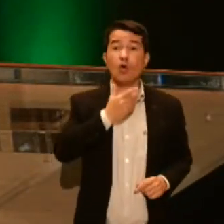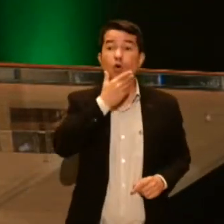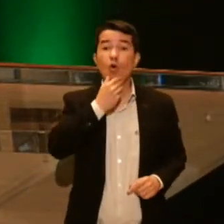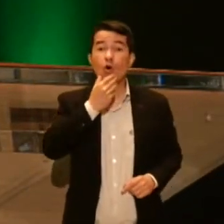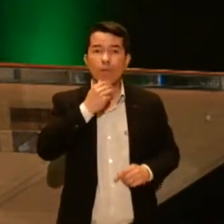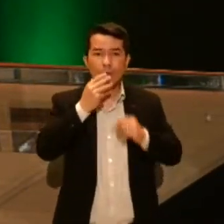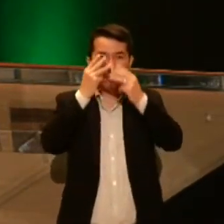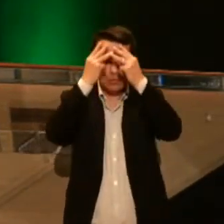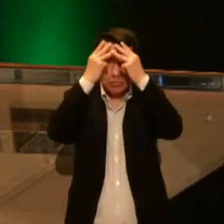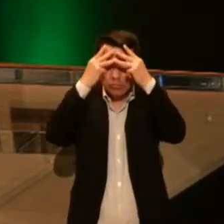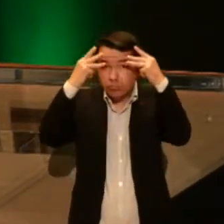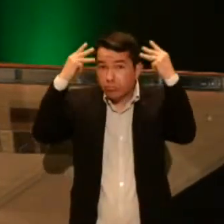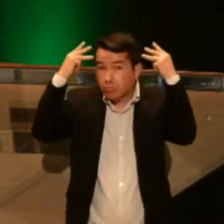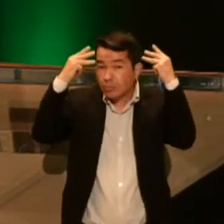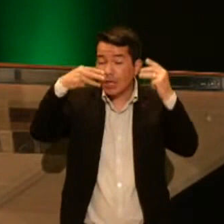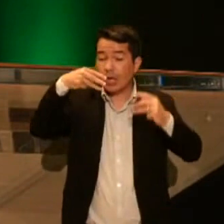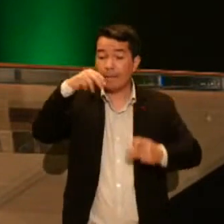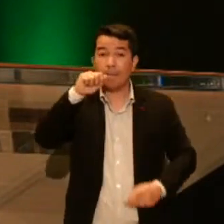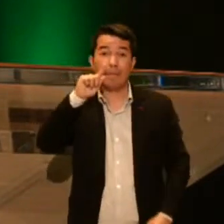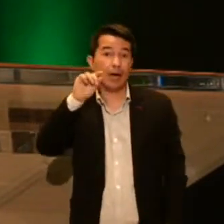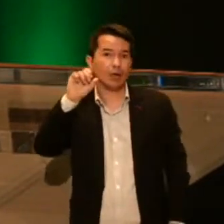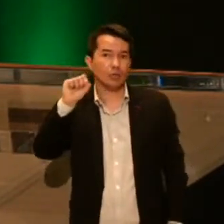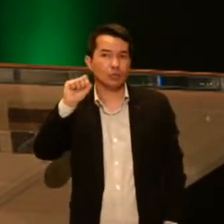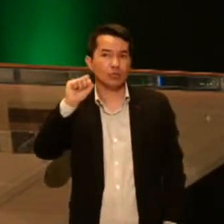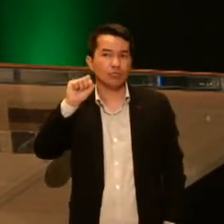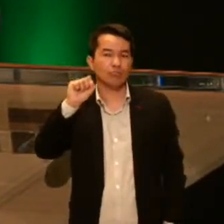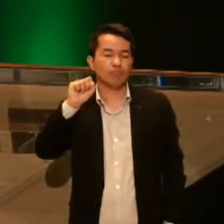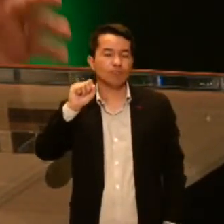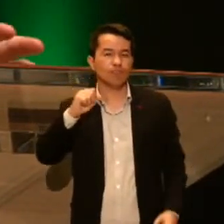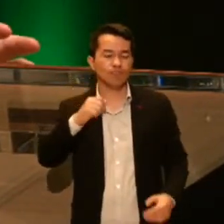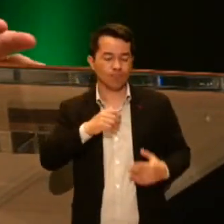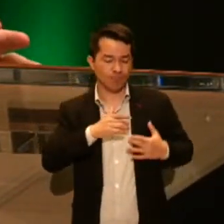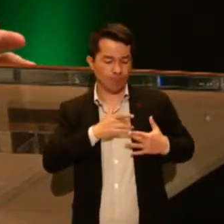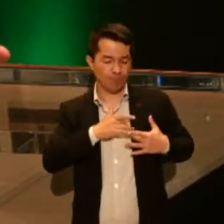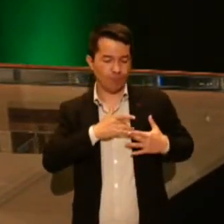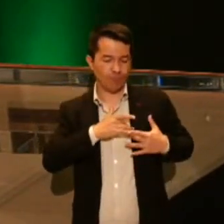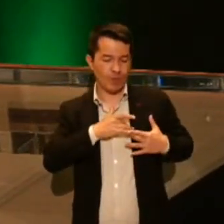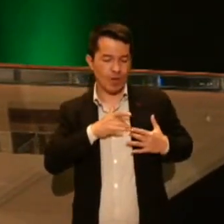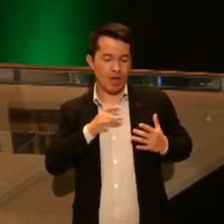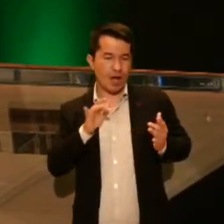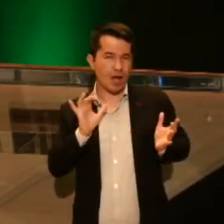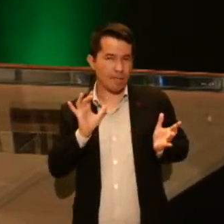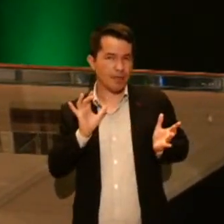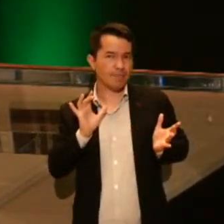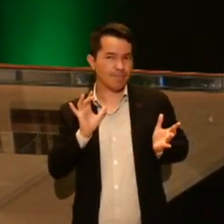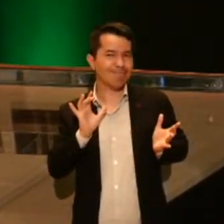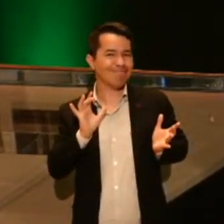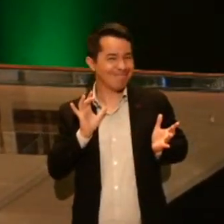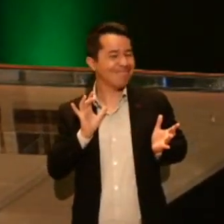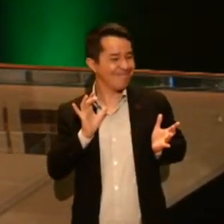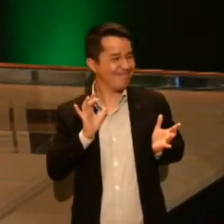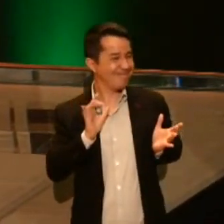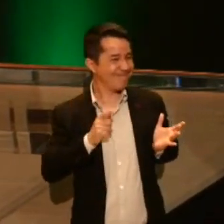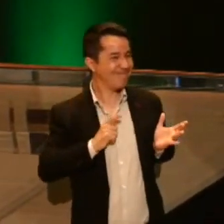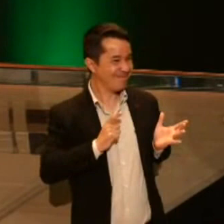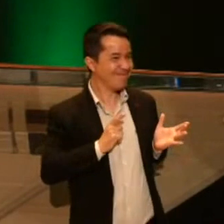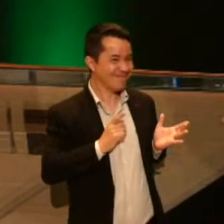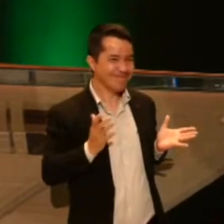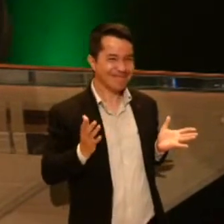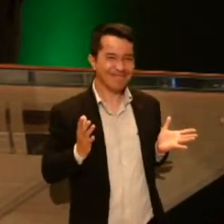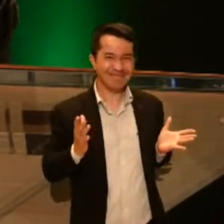estava aberto para aquilo que Deus queria lhes ensinar. E por isso, quando